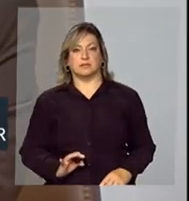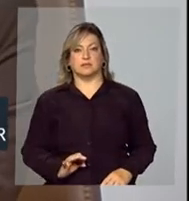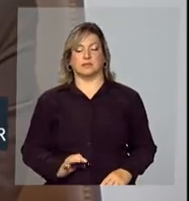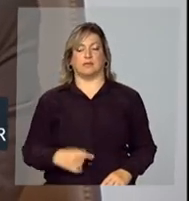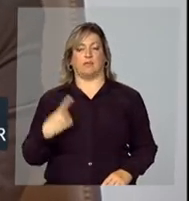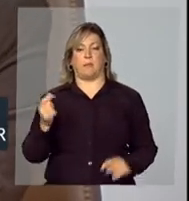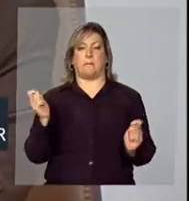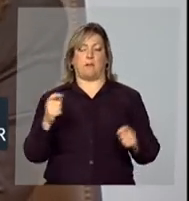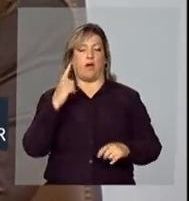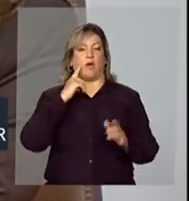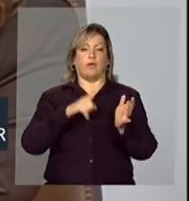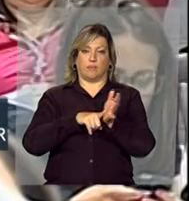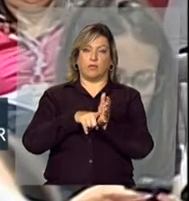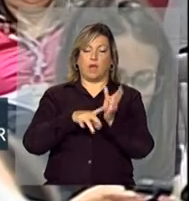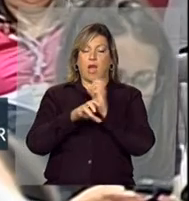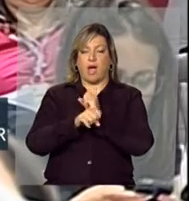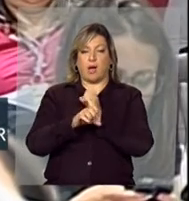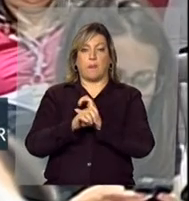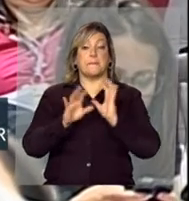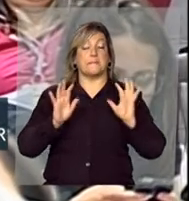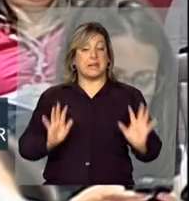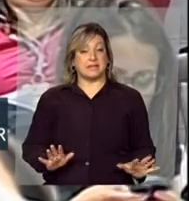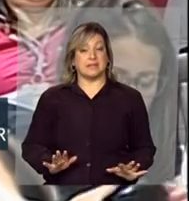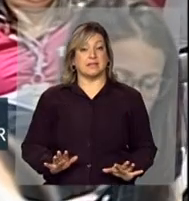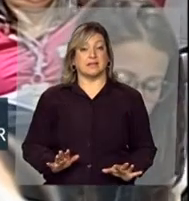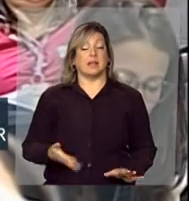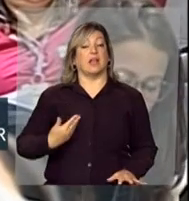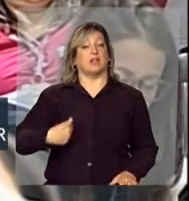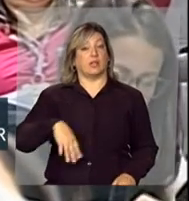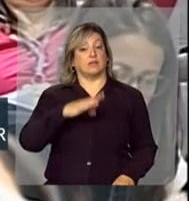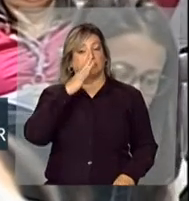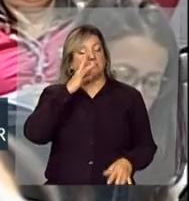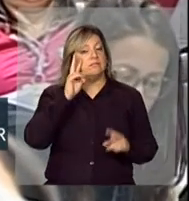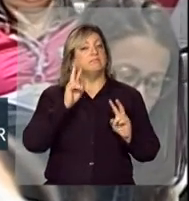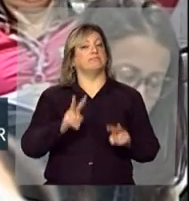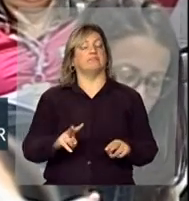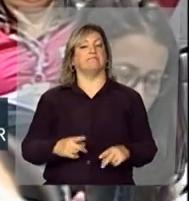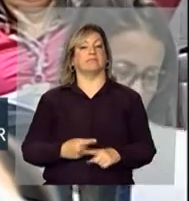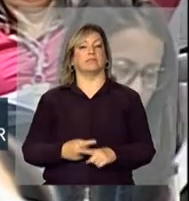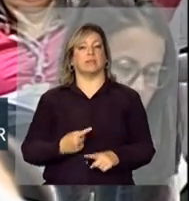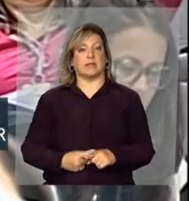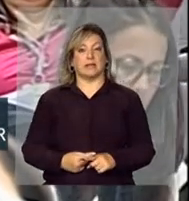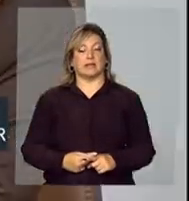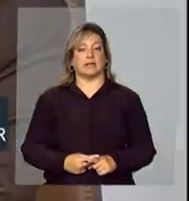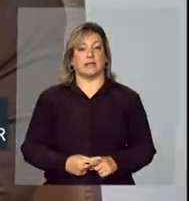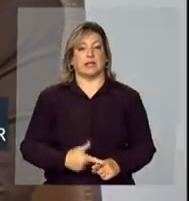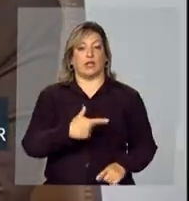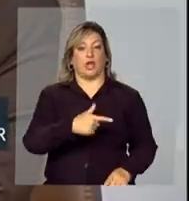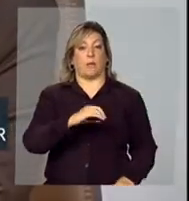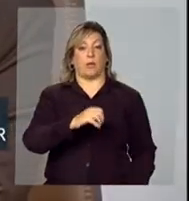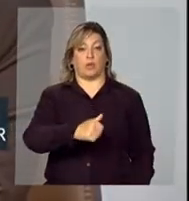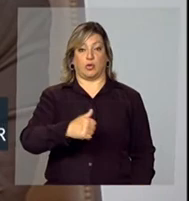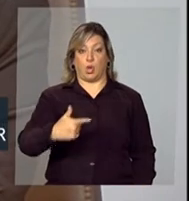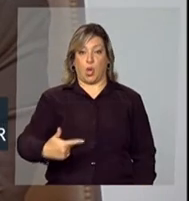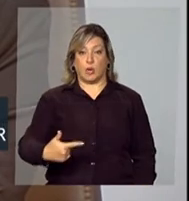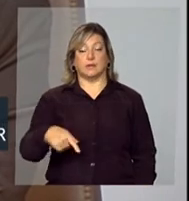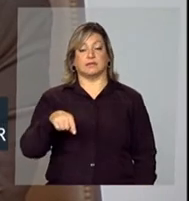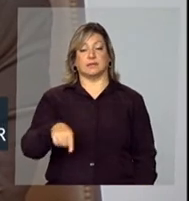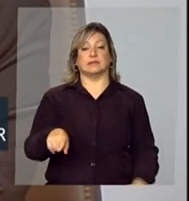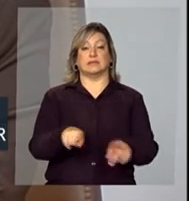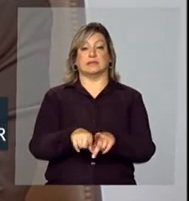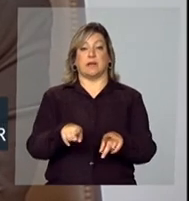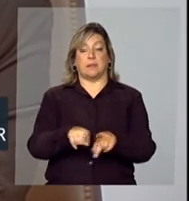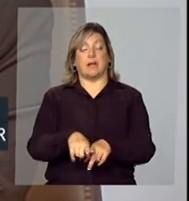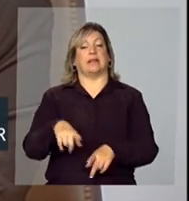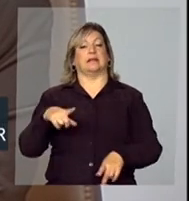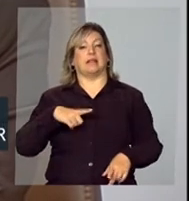economistas aí podem fazer o cálculo mas que me chama atenção por quê Por quê E hoje foi um ano também